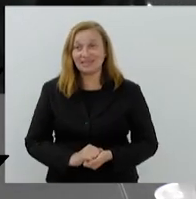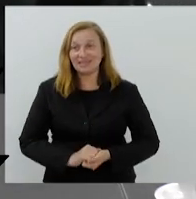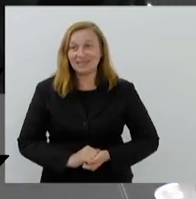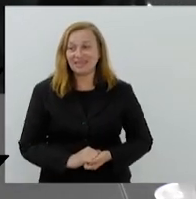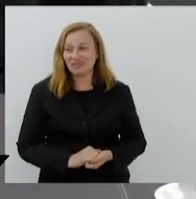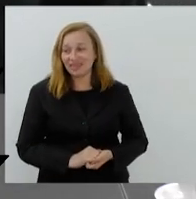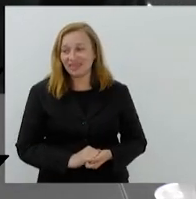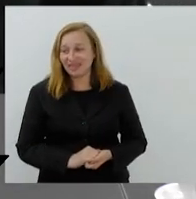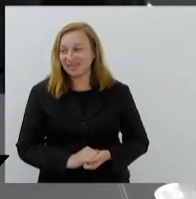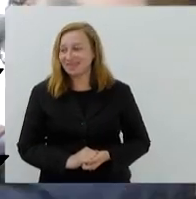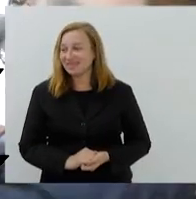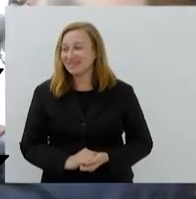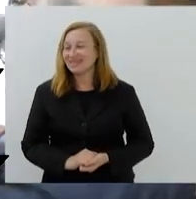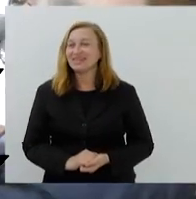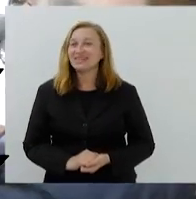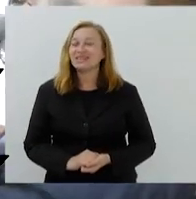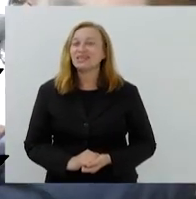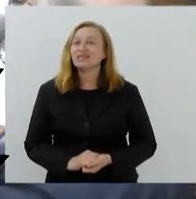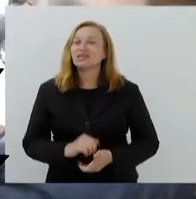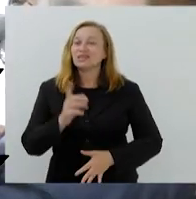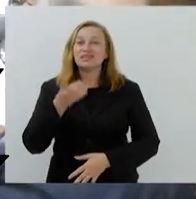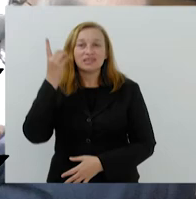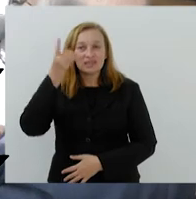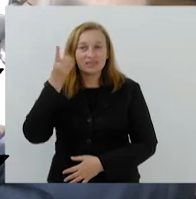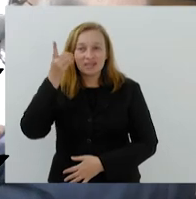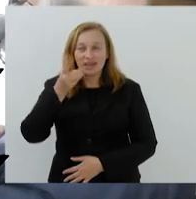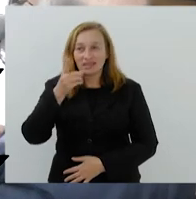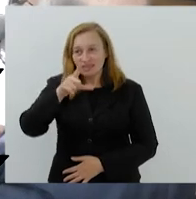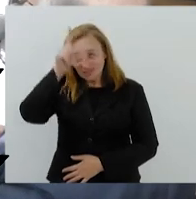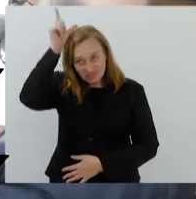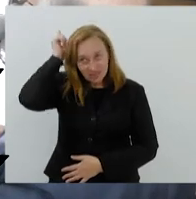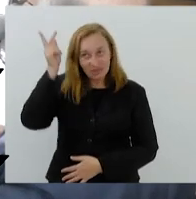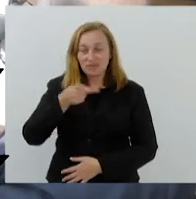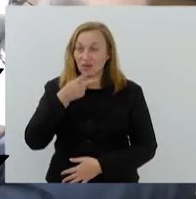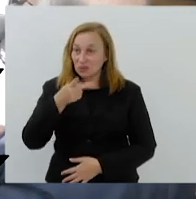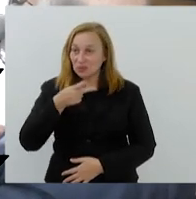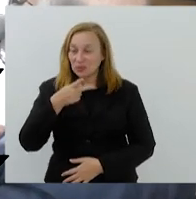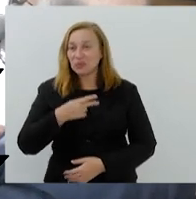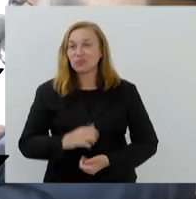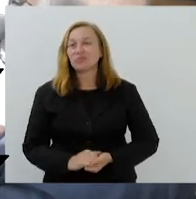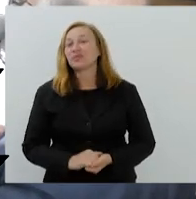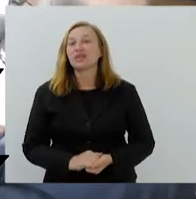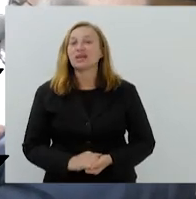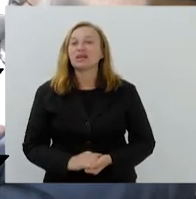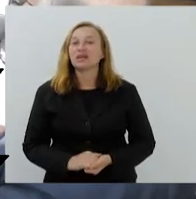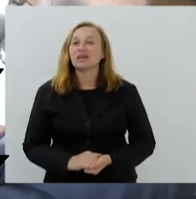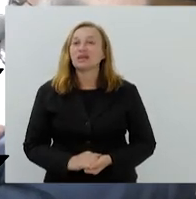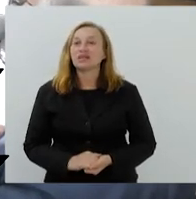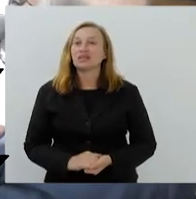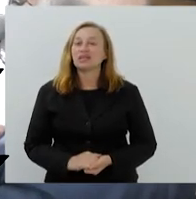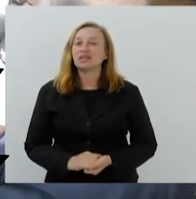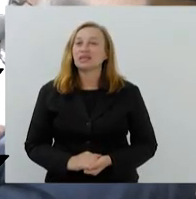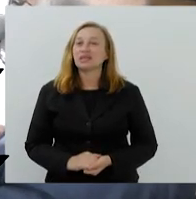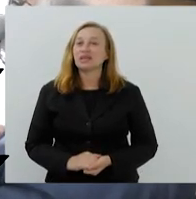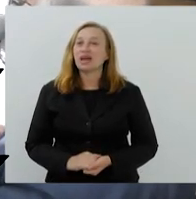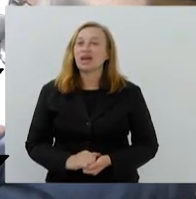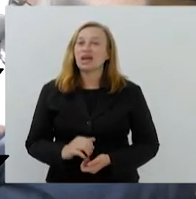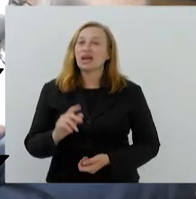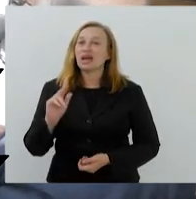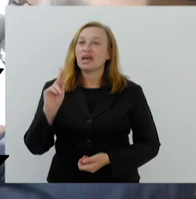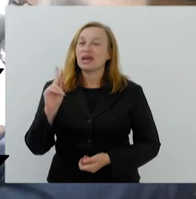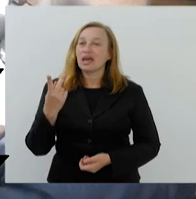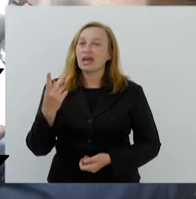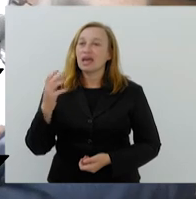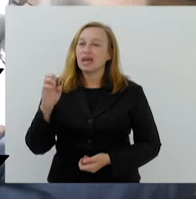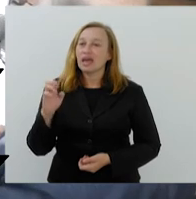Sobre a consideração que o deputado Luiz Paulo fez no caso de abertura de herança, o